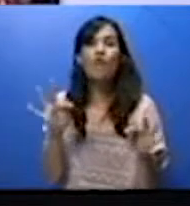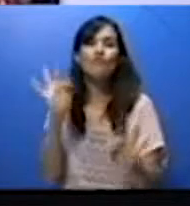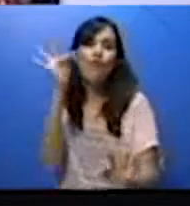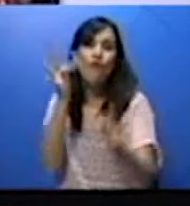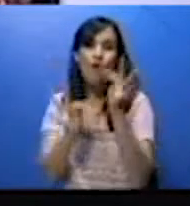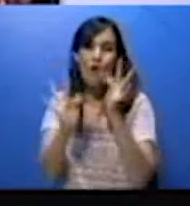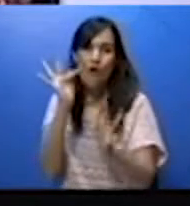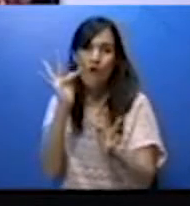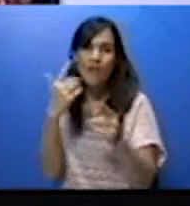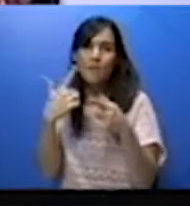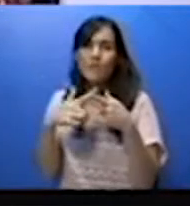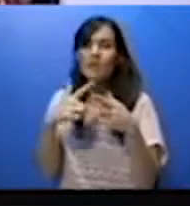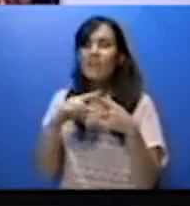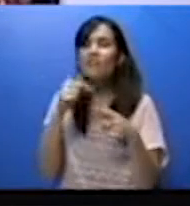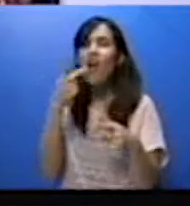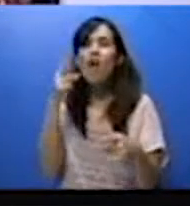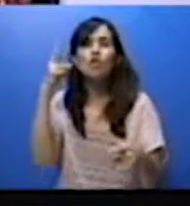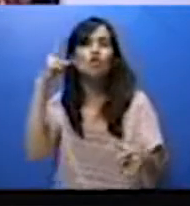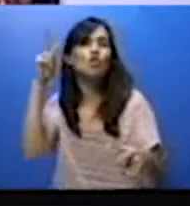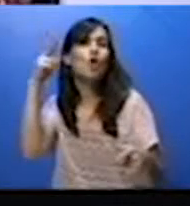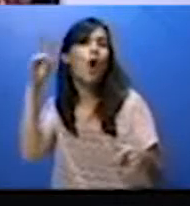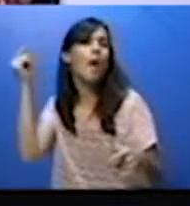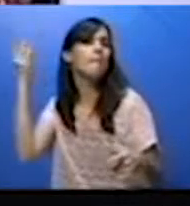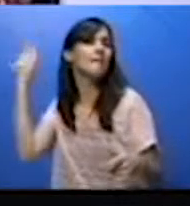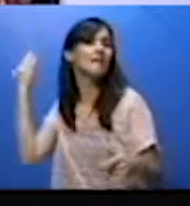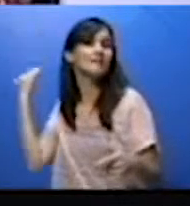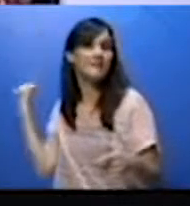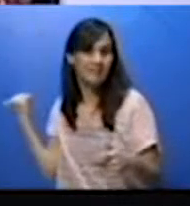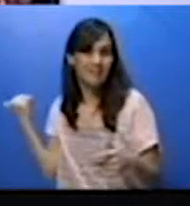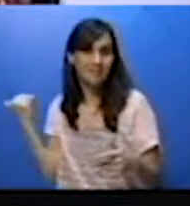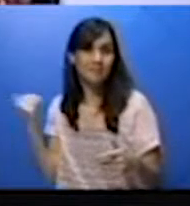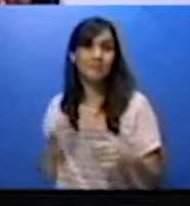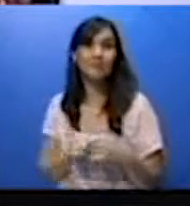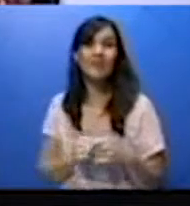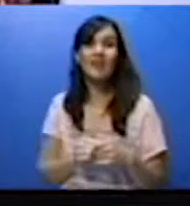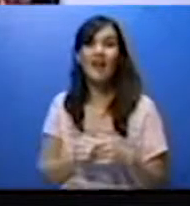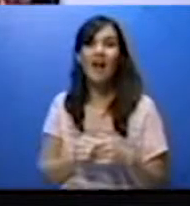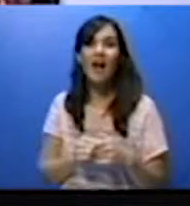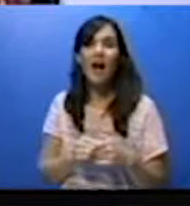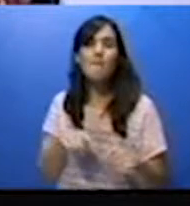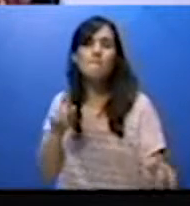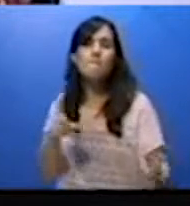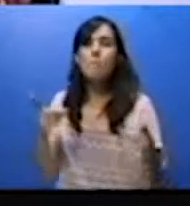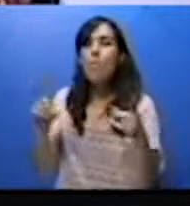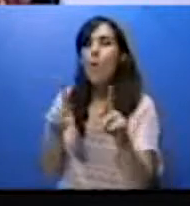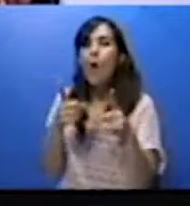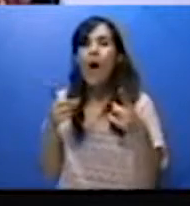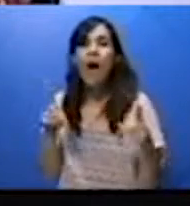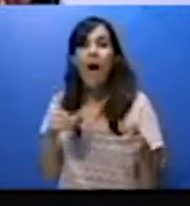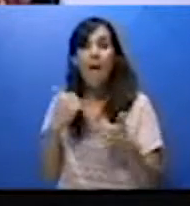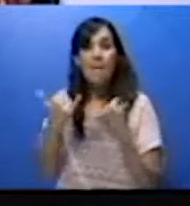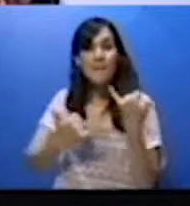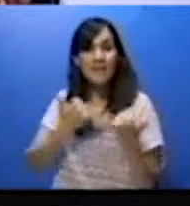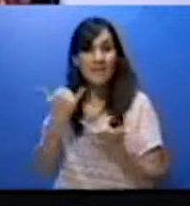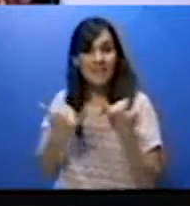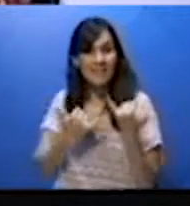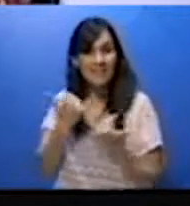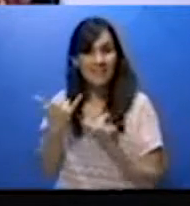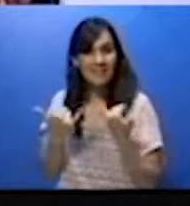ele vai trabalhar lendas são as histórias contos músicas brincadeiras